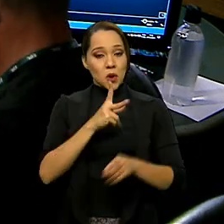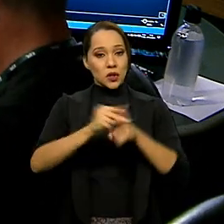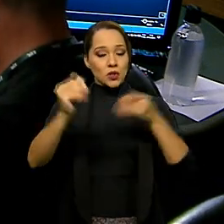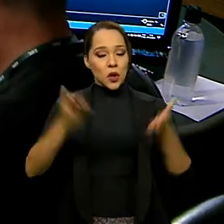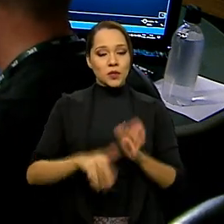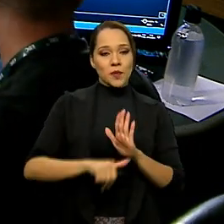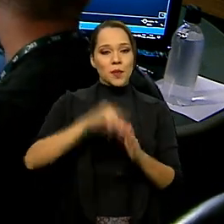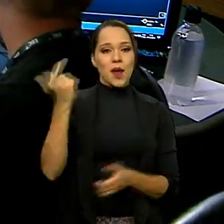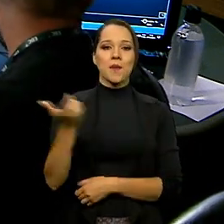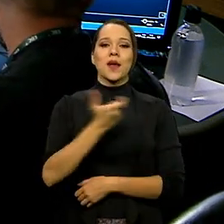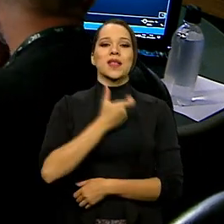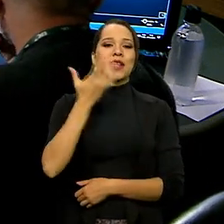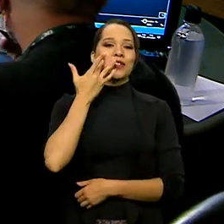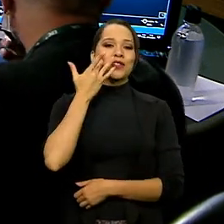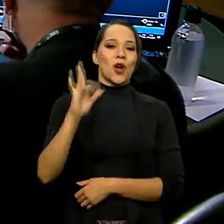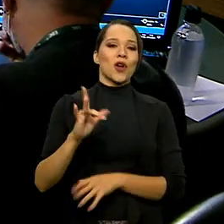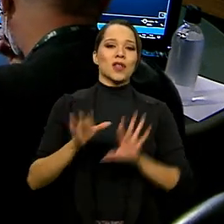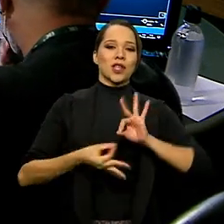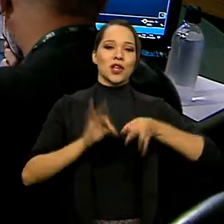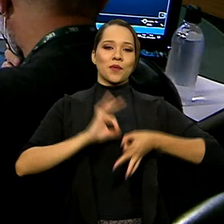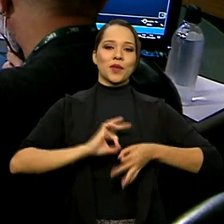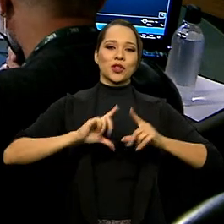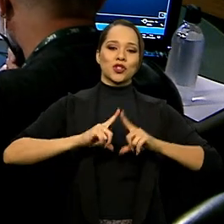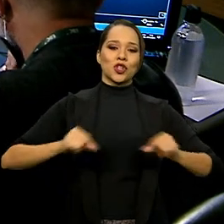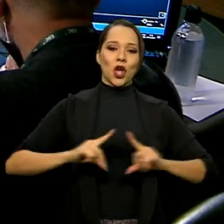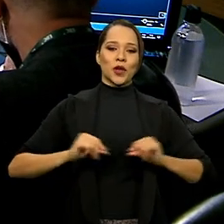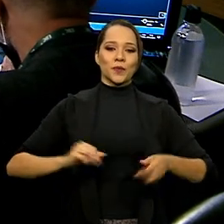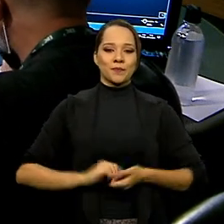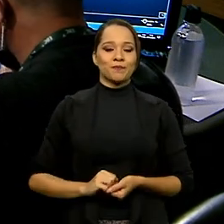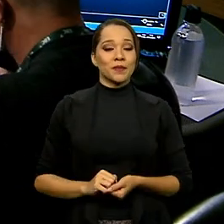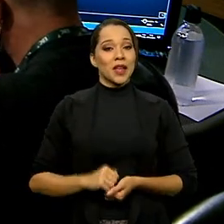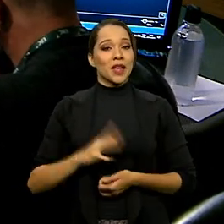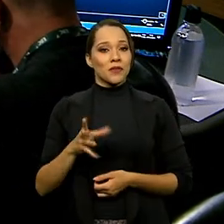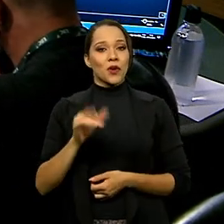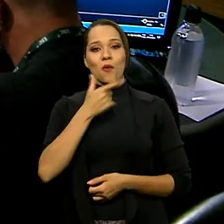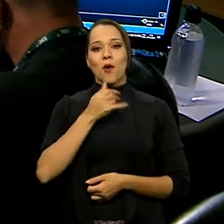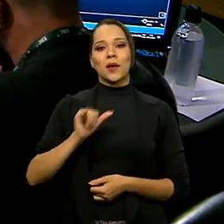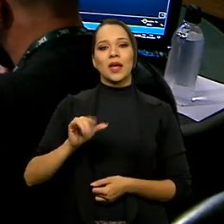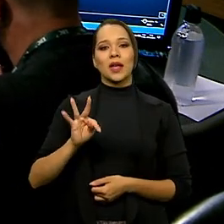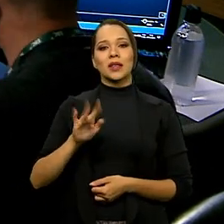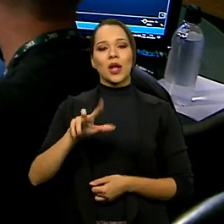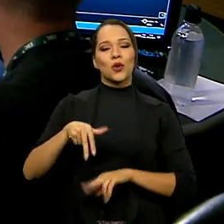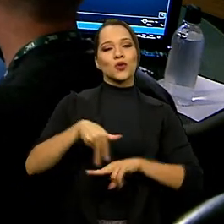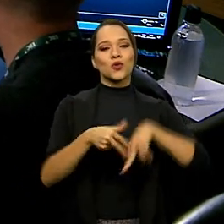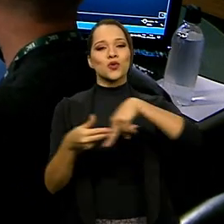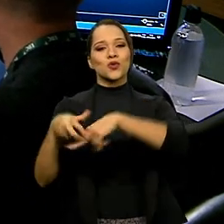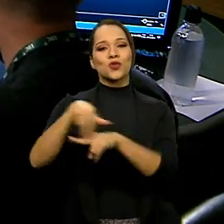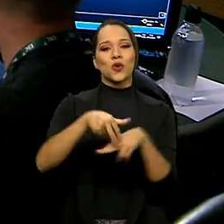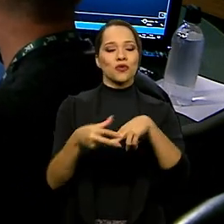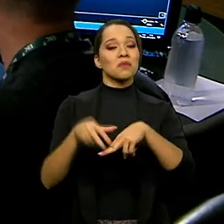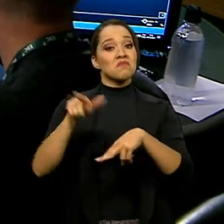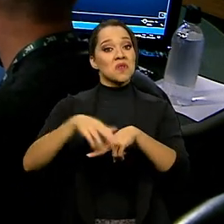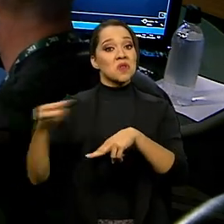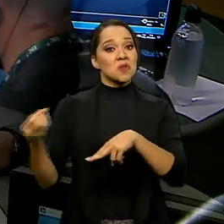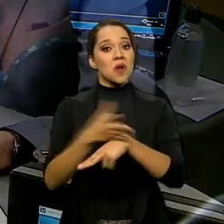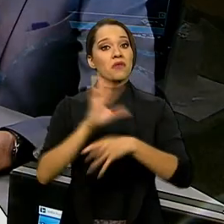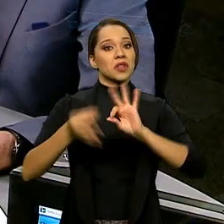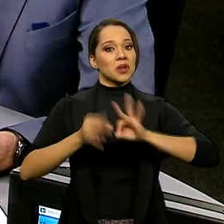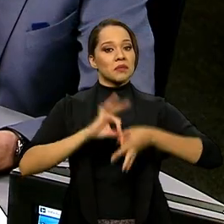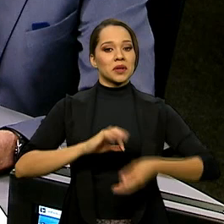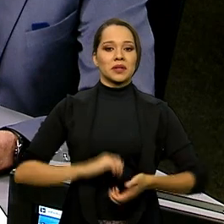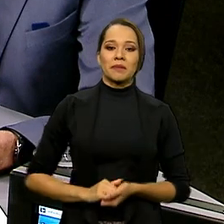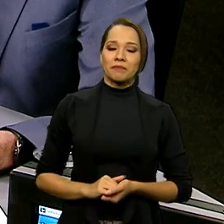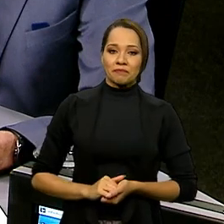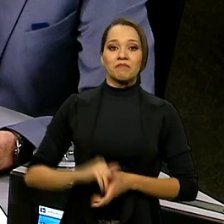hoje a primeira medalha de ouro nas Olimpíadas de Tóquio. E foi com Ítalo Ferreira no surf, modalidade estreante nos Jogos